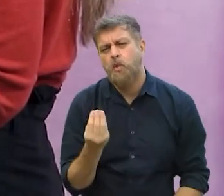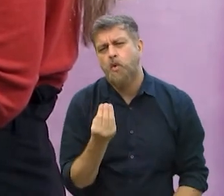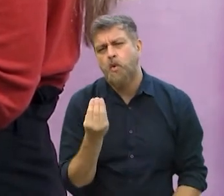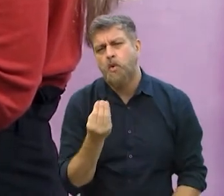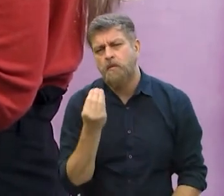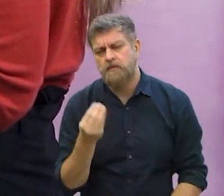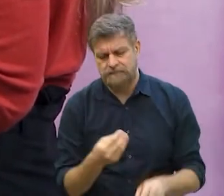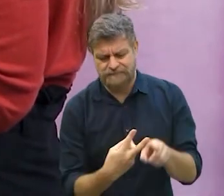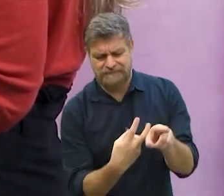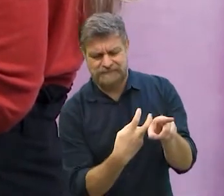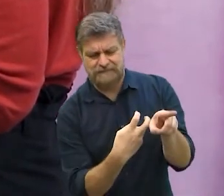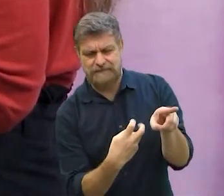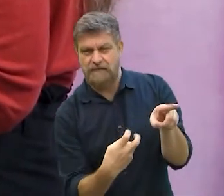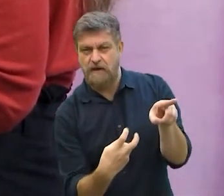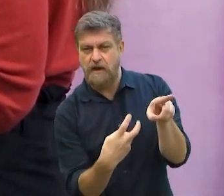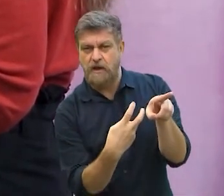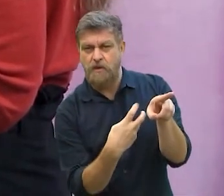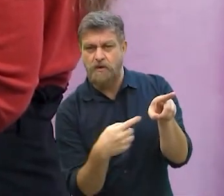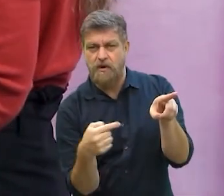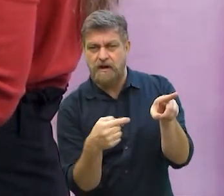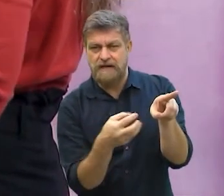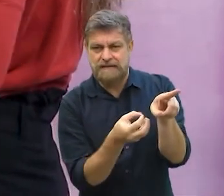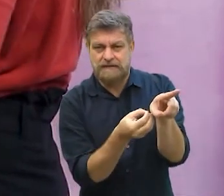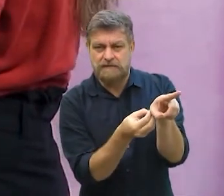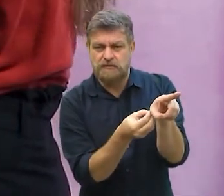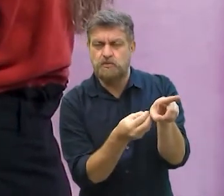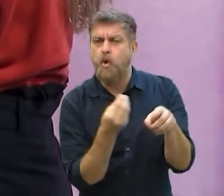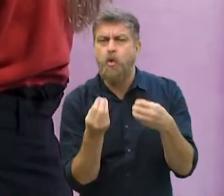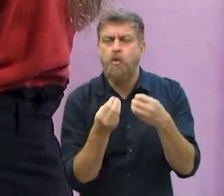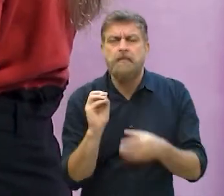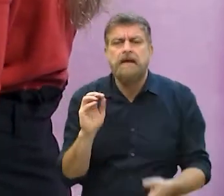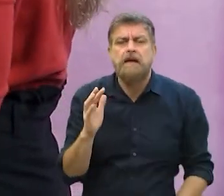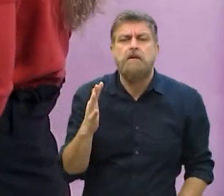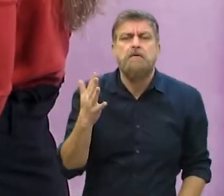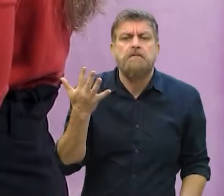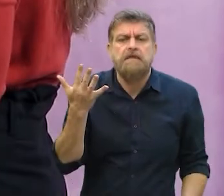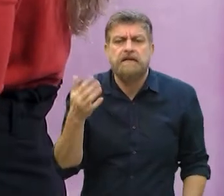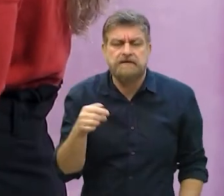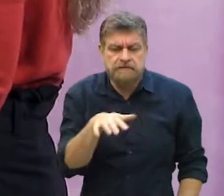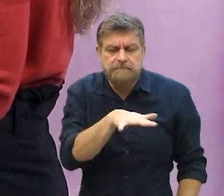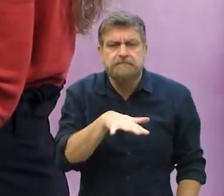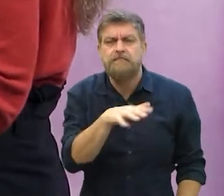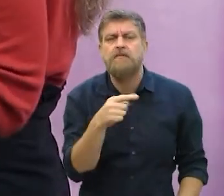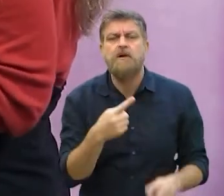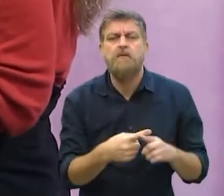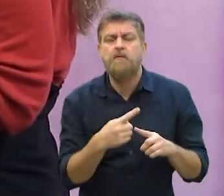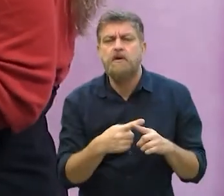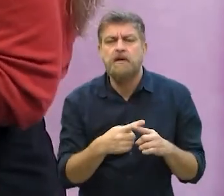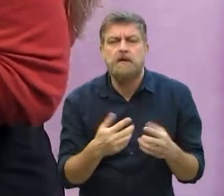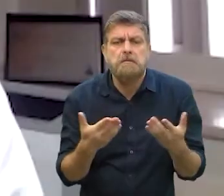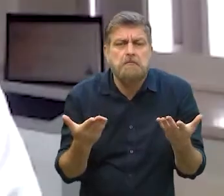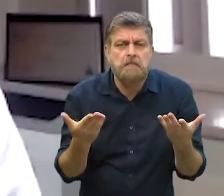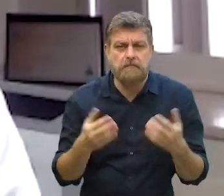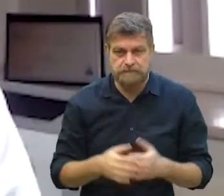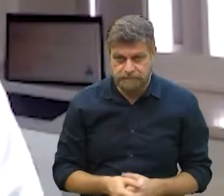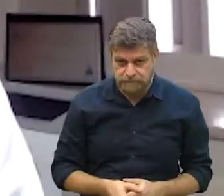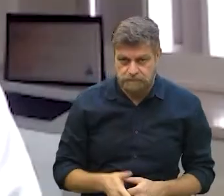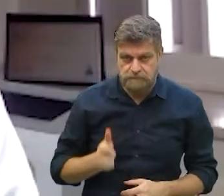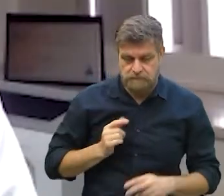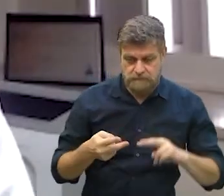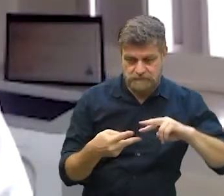que o câncer afeta a próstata? Sabe como que ele surge nessa região? Tem um motivo? Então,